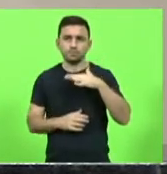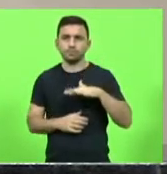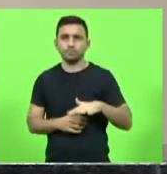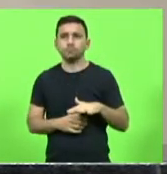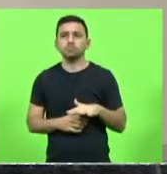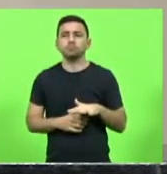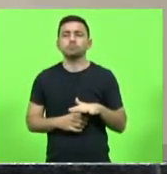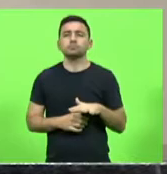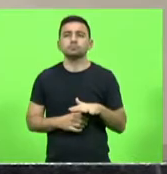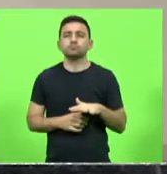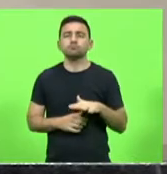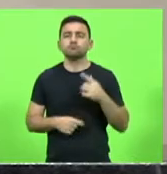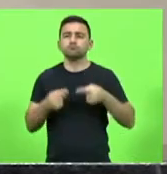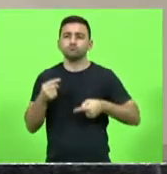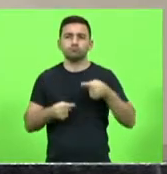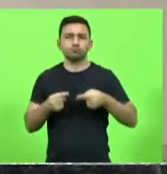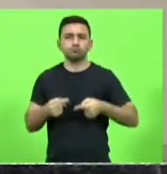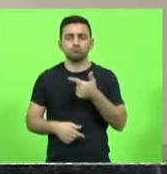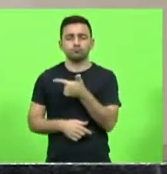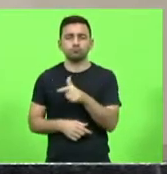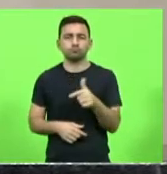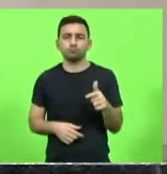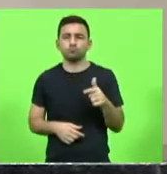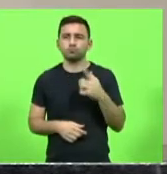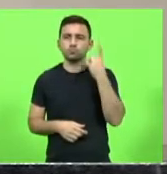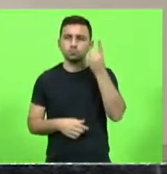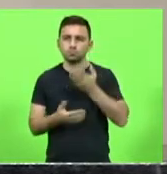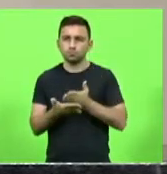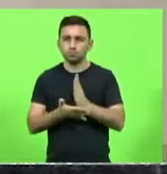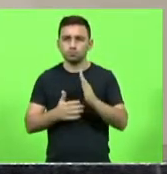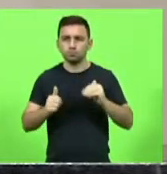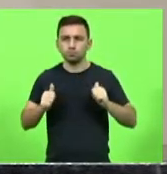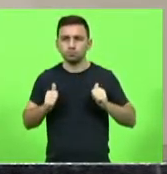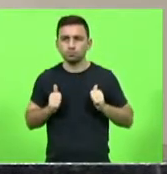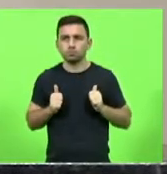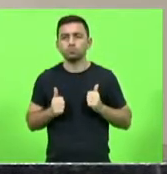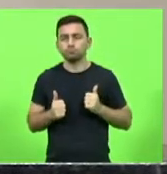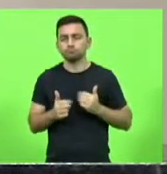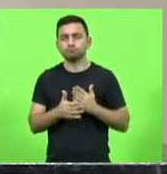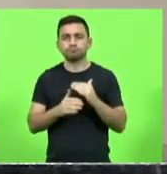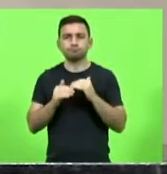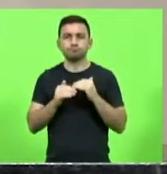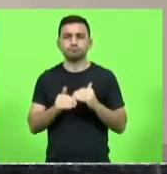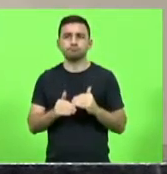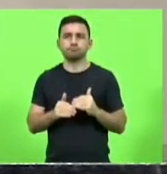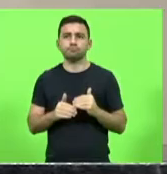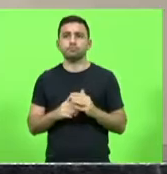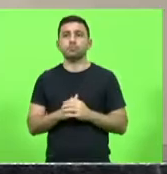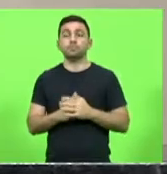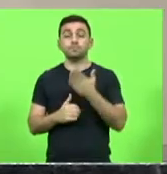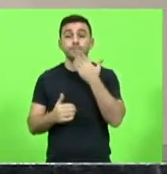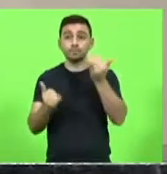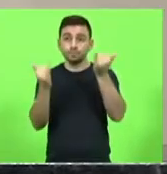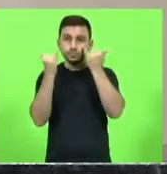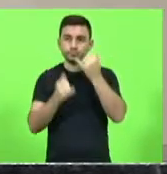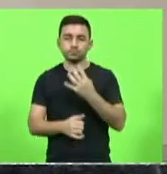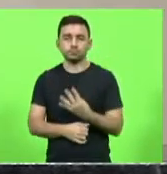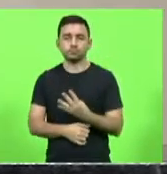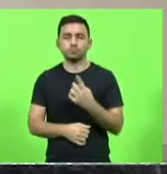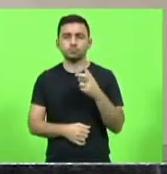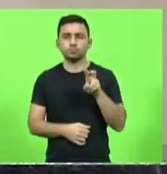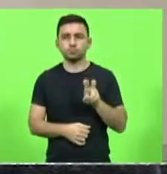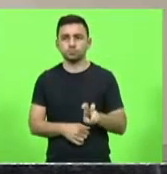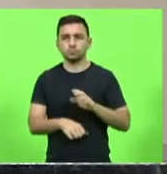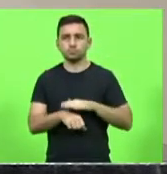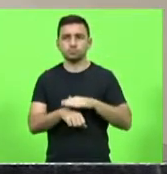queira discutir, em votação. Deputados que aprovam, permaneçam como se encontra. Aprovado por unanimidade. Pedido de informação 415, autor